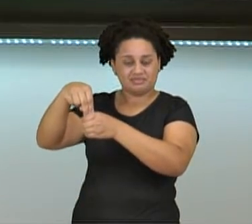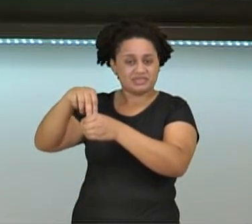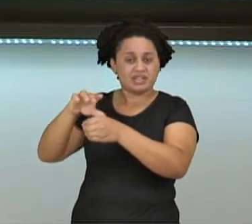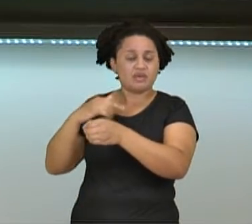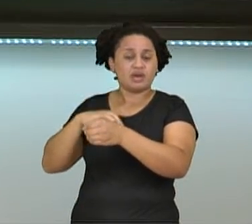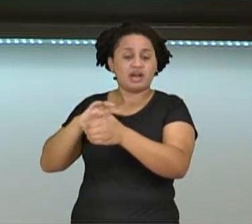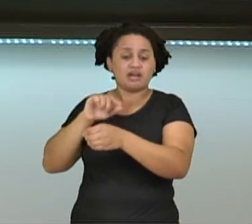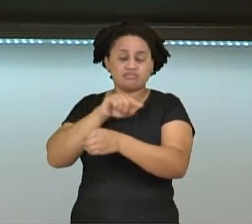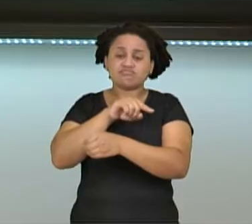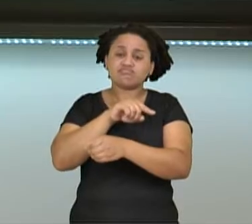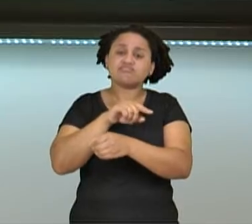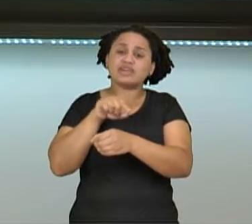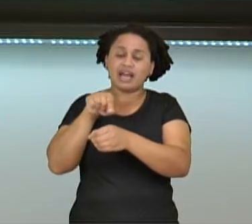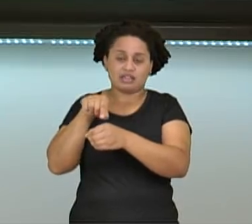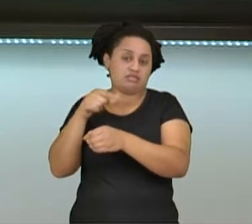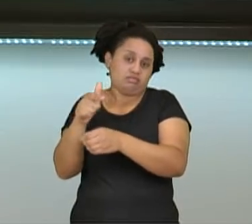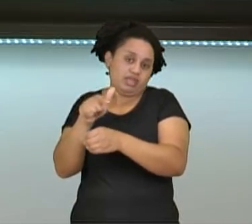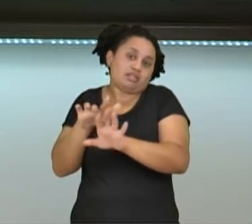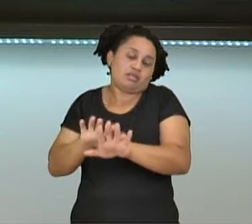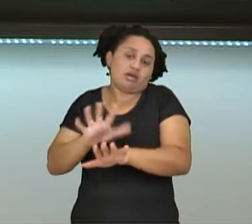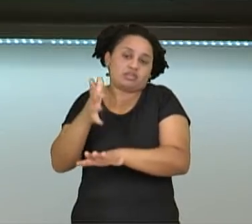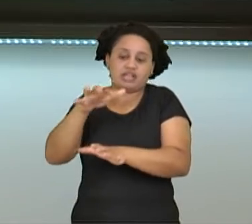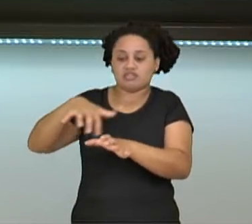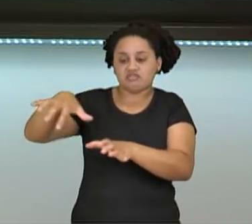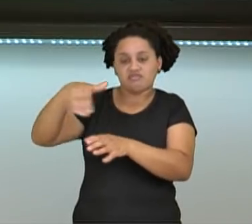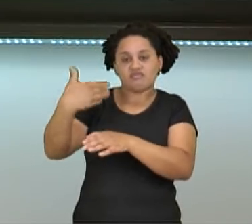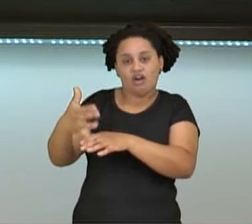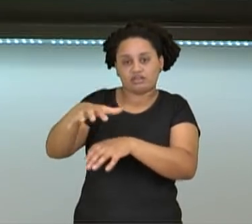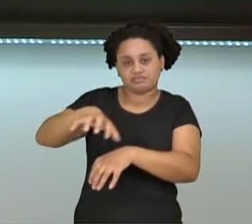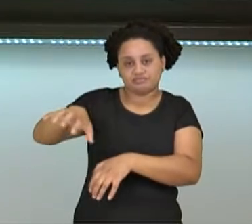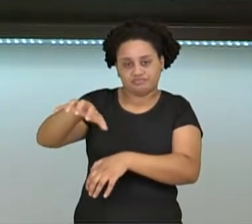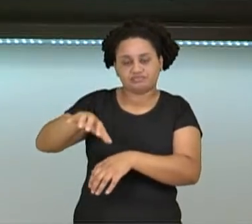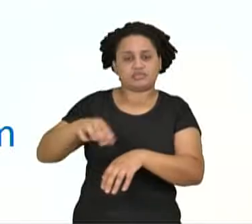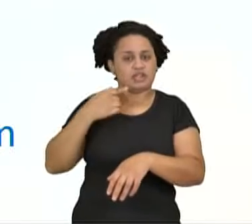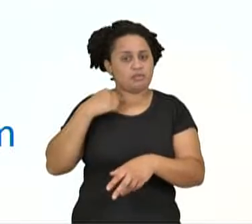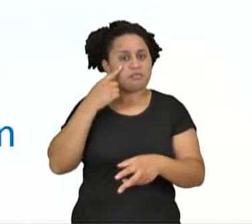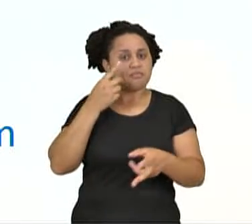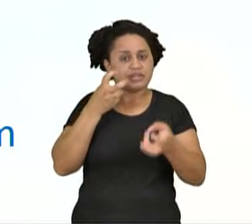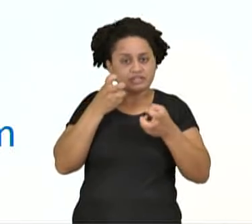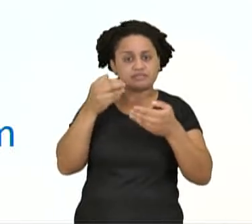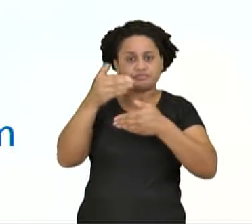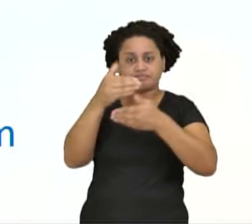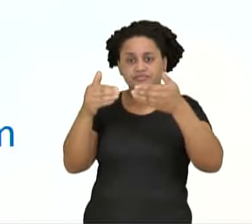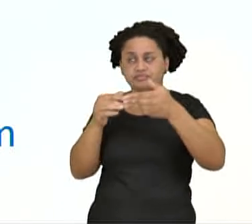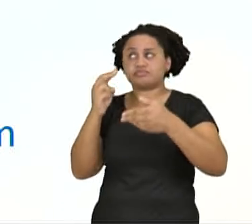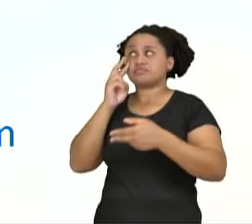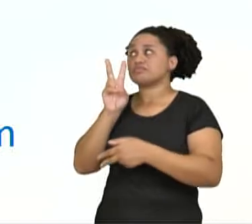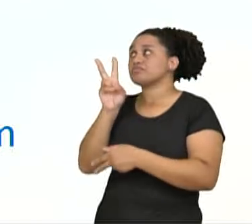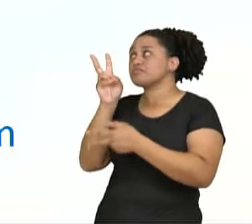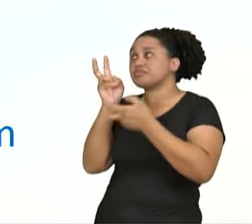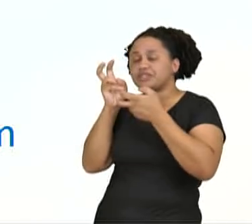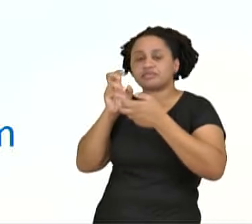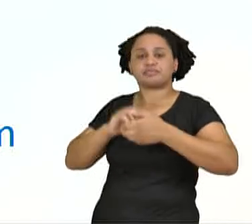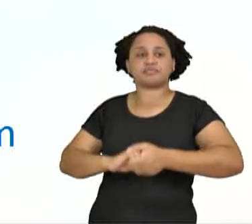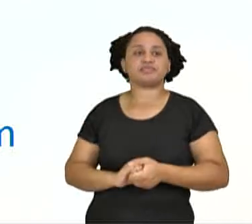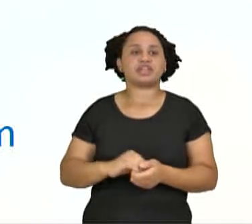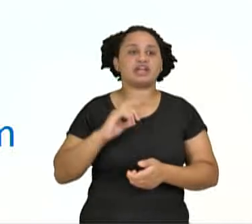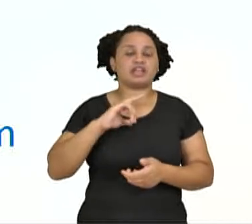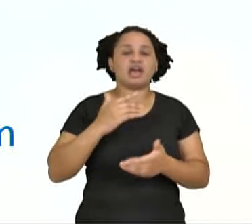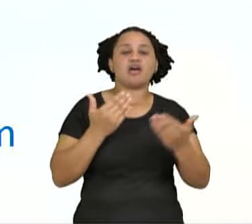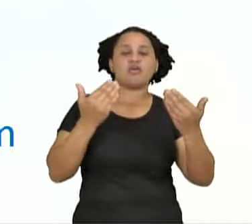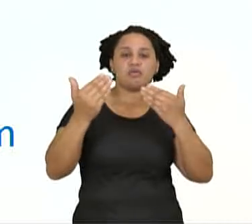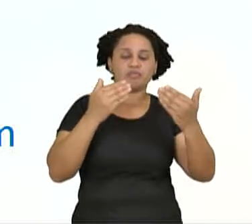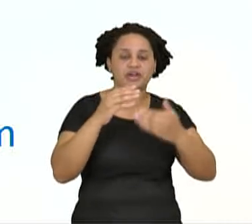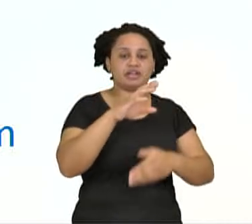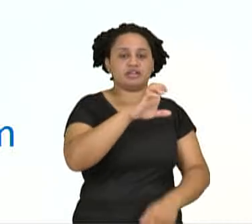estão ocorrendo no citoplasma. Então, para a gente entender melhor isso, olha só esse slide. Então, está comparando o processo da síntese proteica